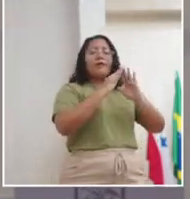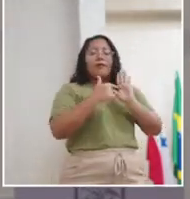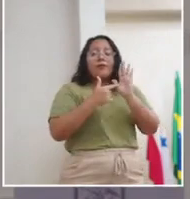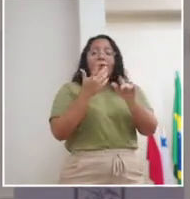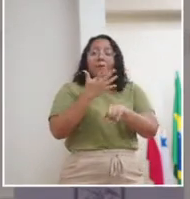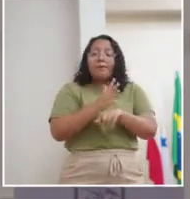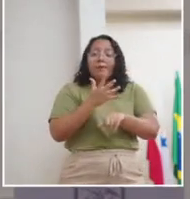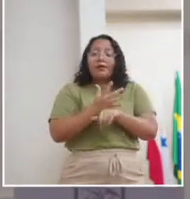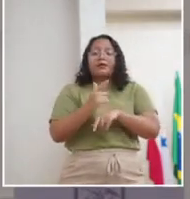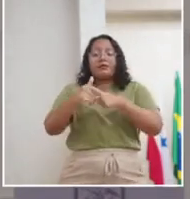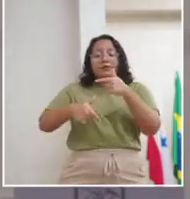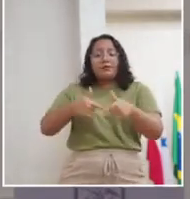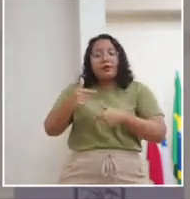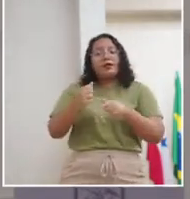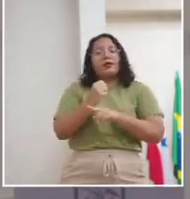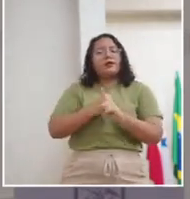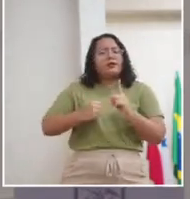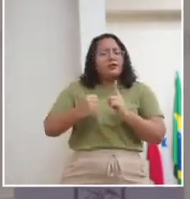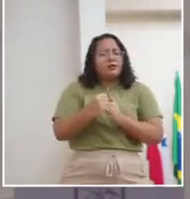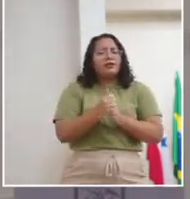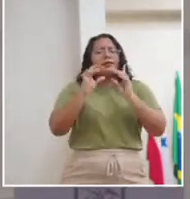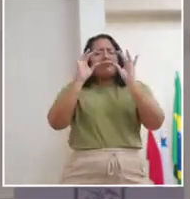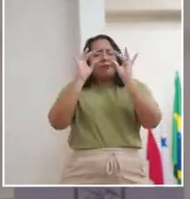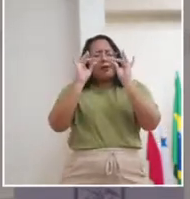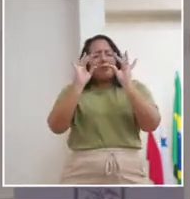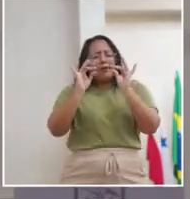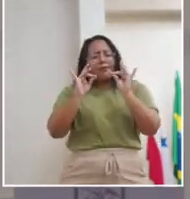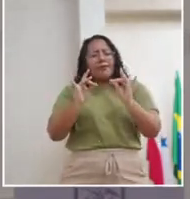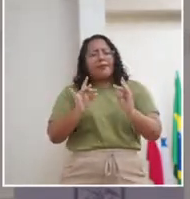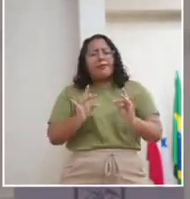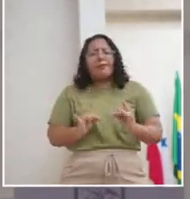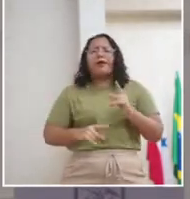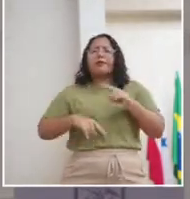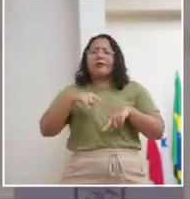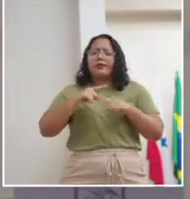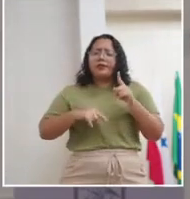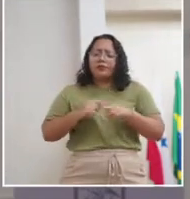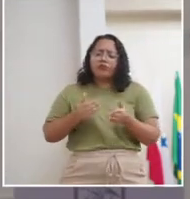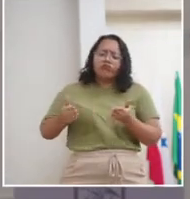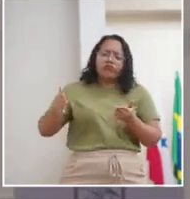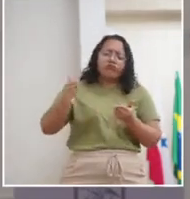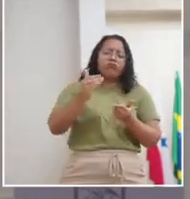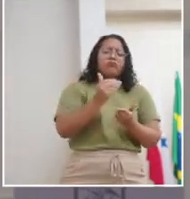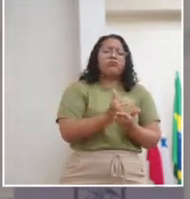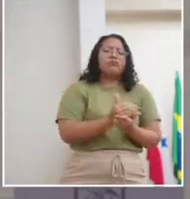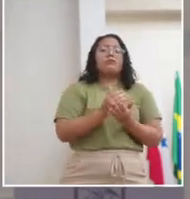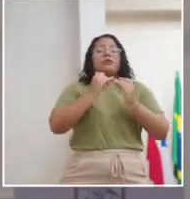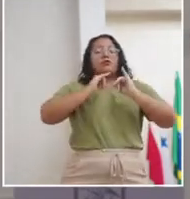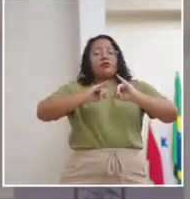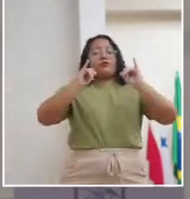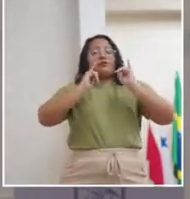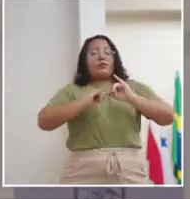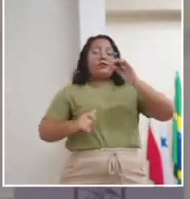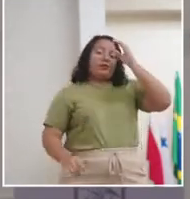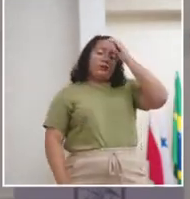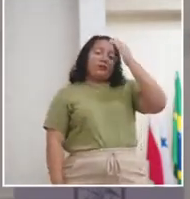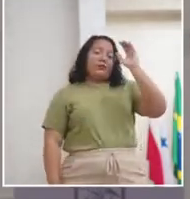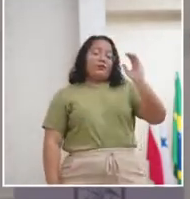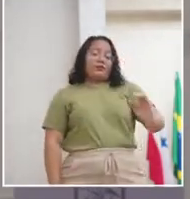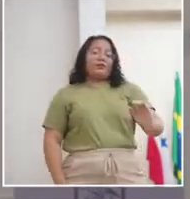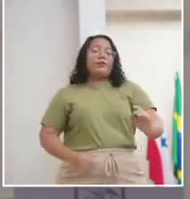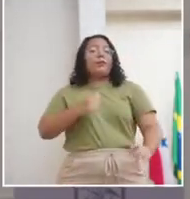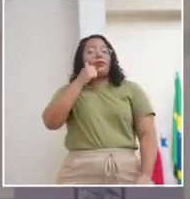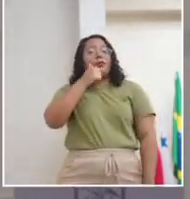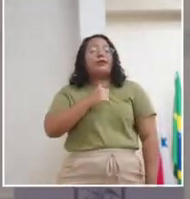indígenas, somadas à descrição minuciosa que ela fazia dos objetos coletados. Como divulgadora científica,